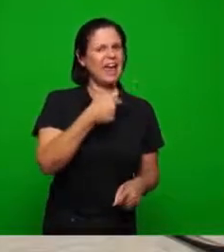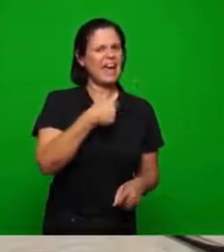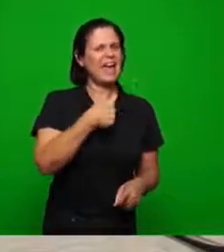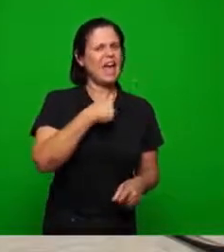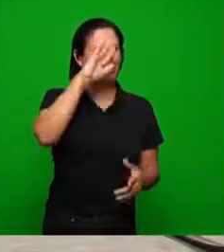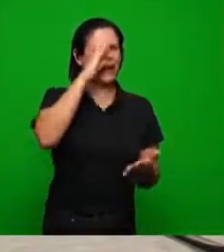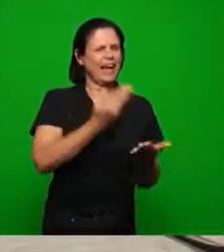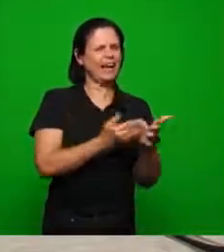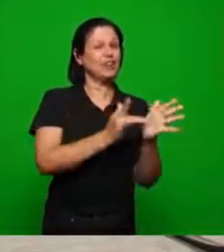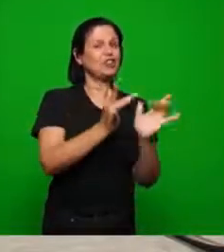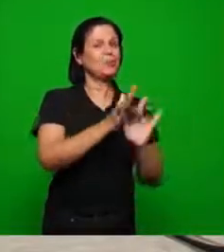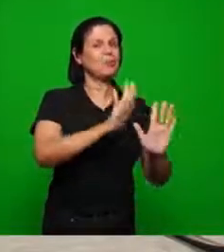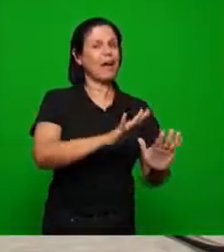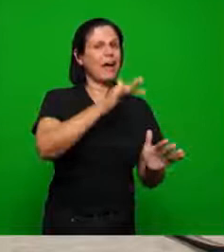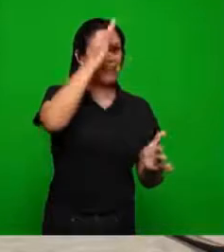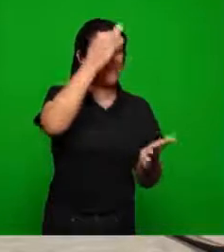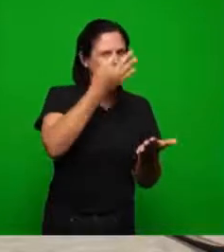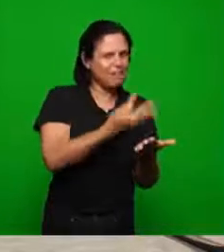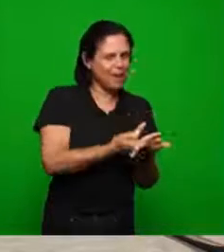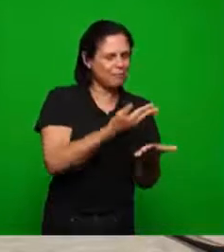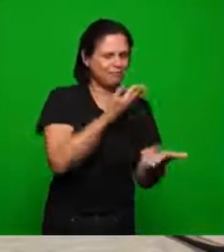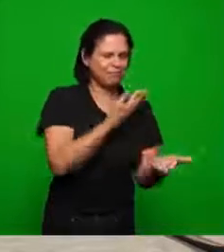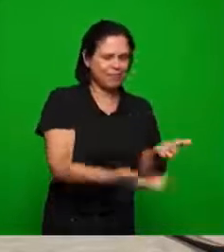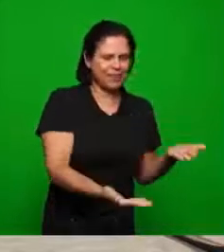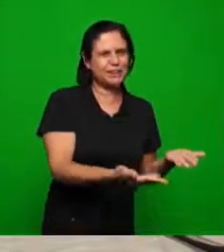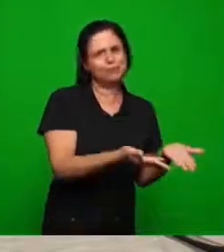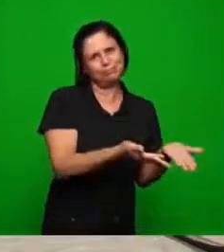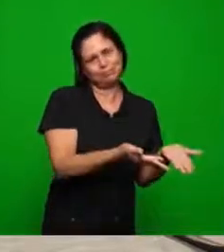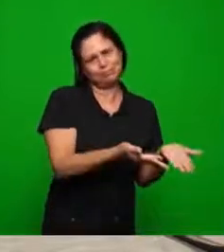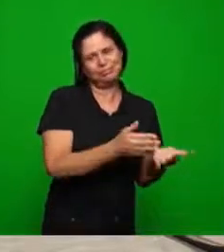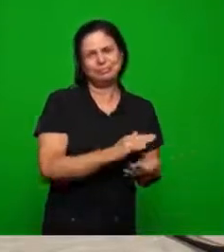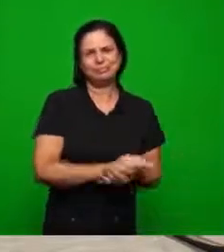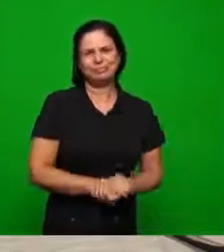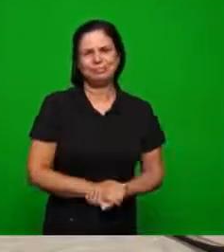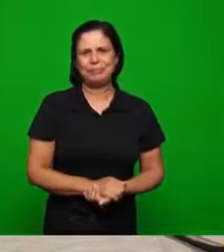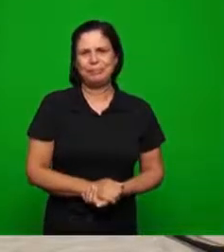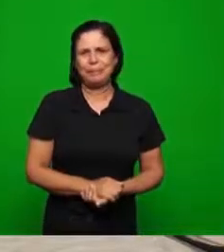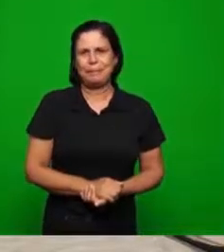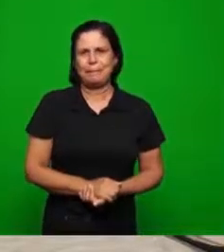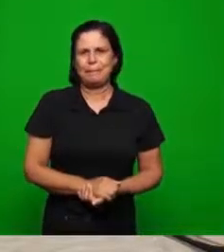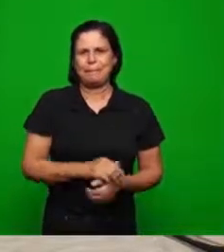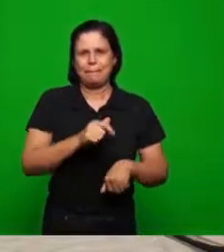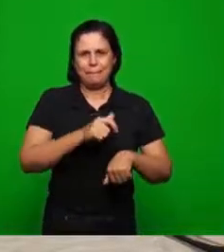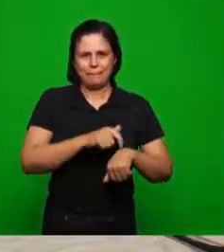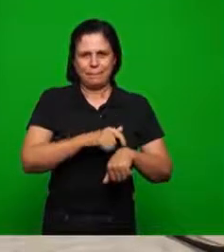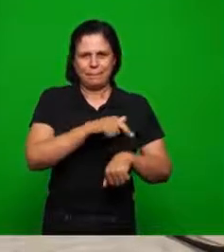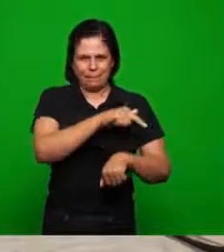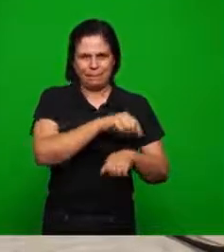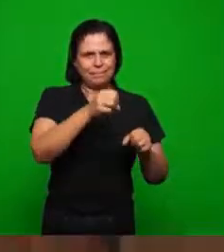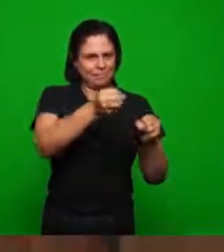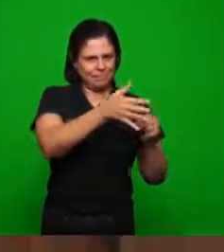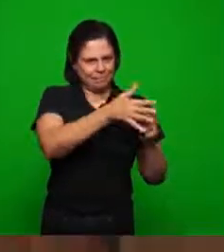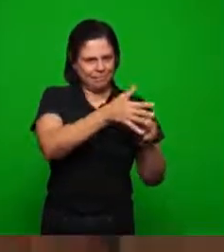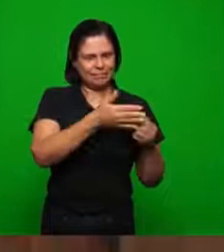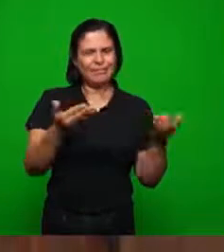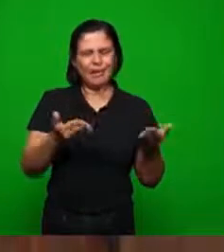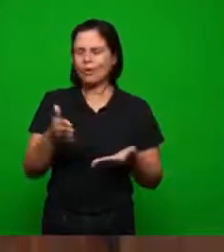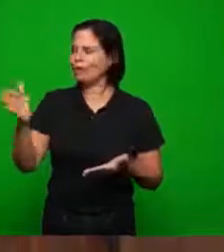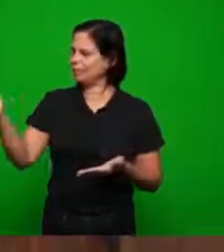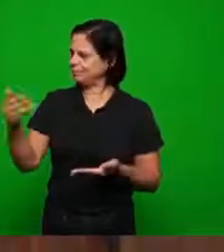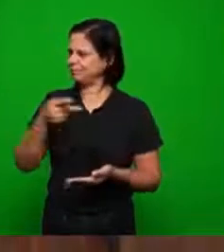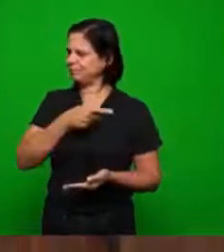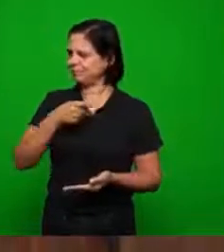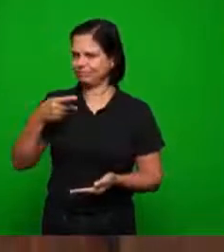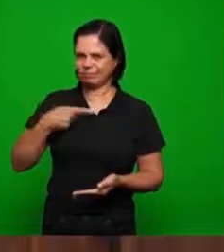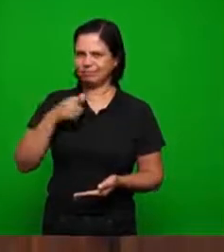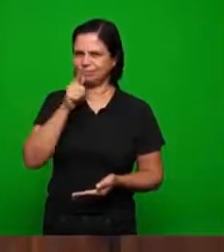carta à igreja de Sardes, o momento vivido por Sardes naquele momento ali, naquele período de Sardes. Eu vou passar agora a palavra ao pastor